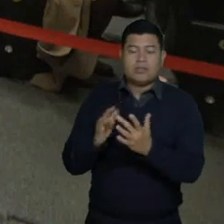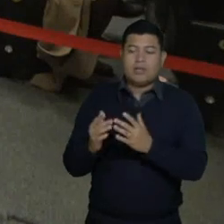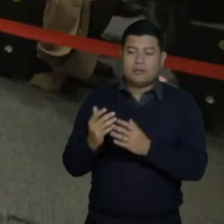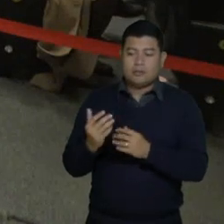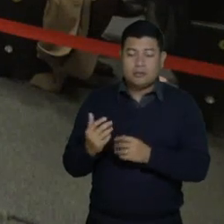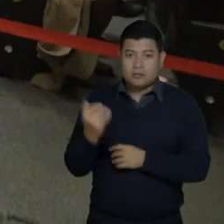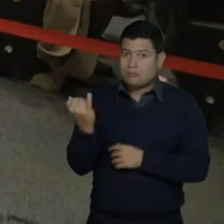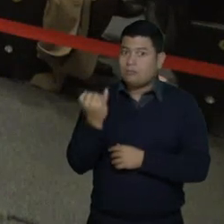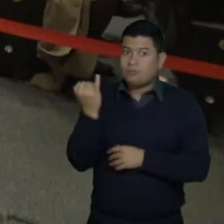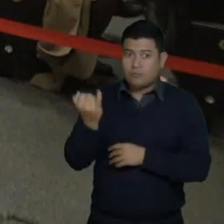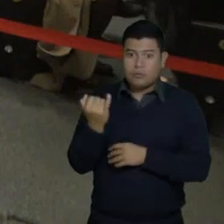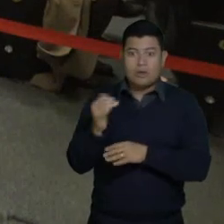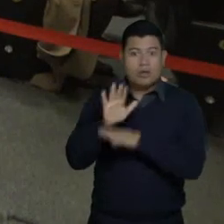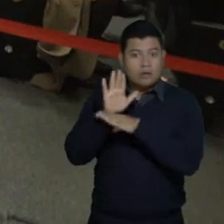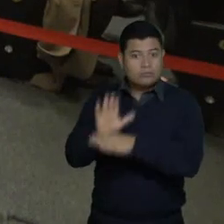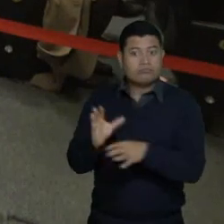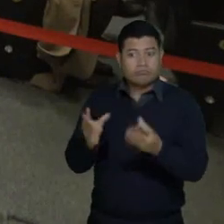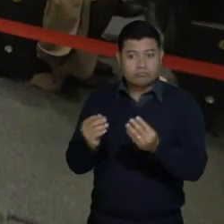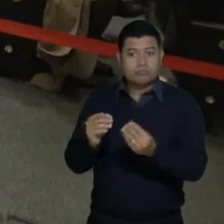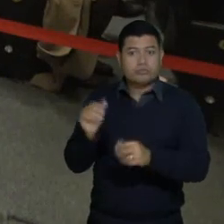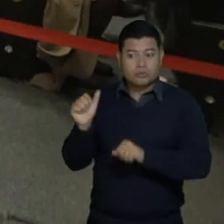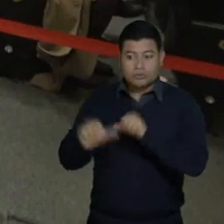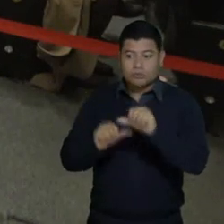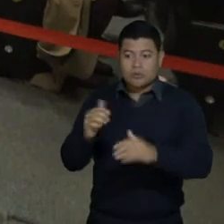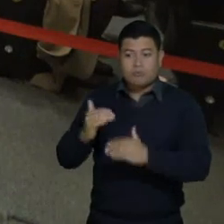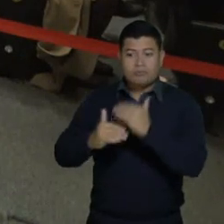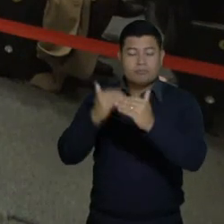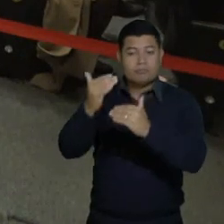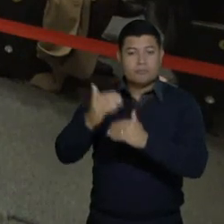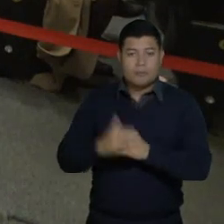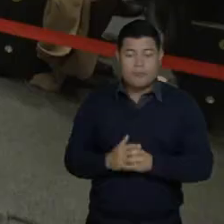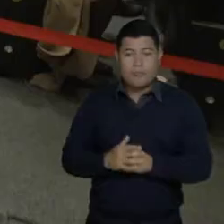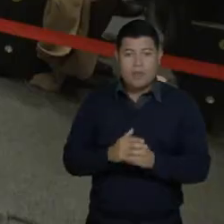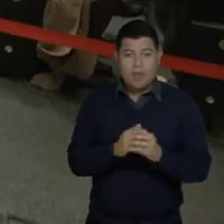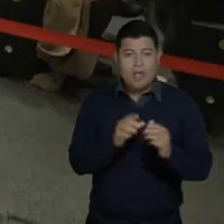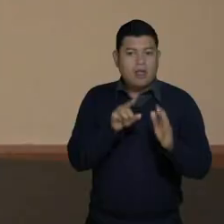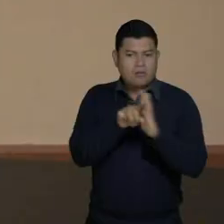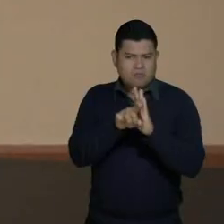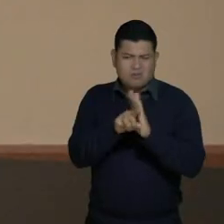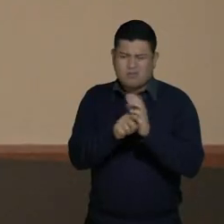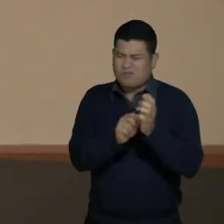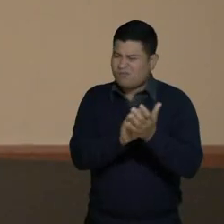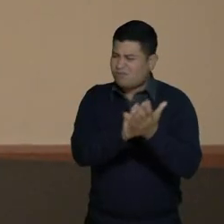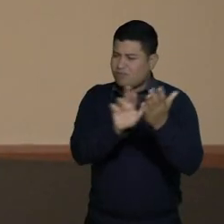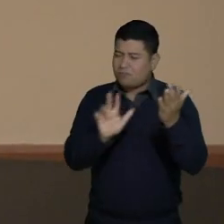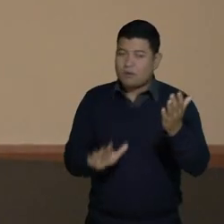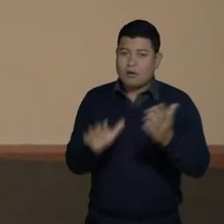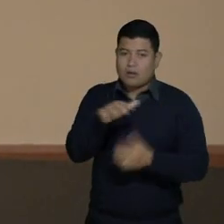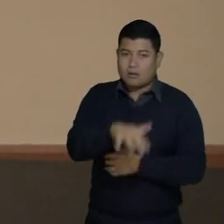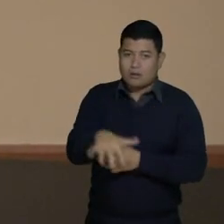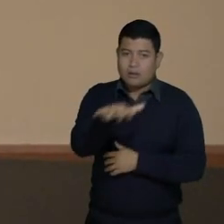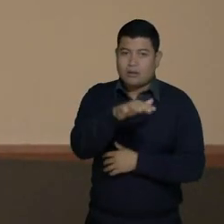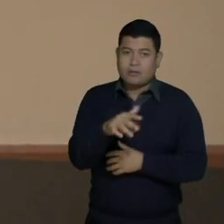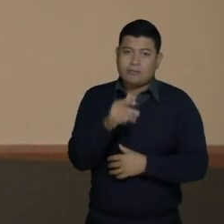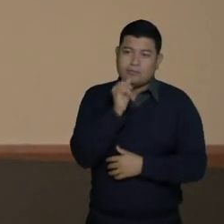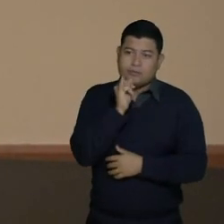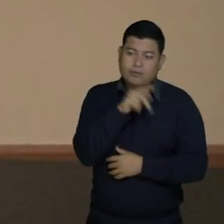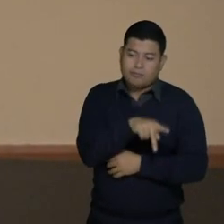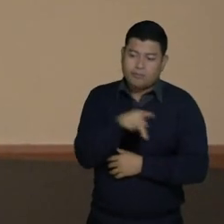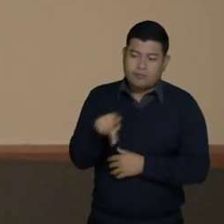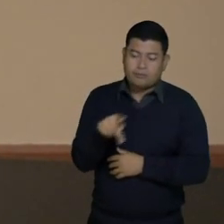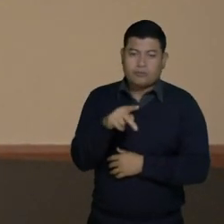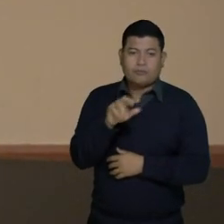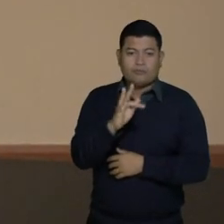né Eh e muitas pesquisas nessa área né Principalmente O Professor Fernando capovila que eu